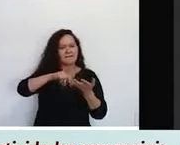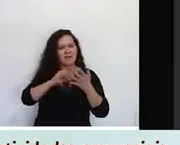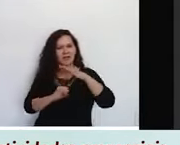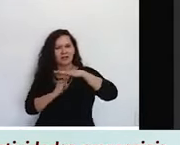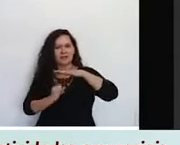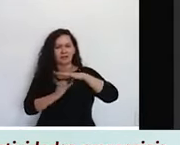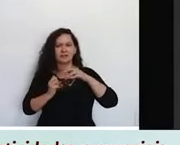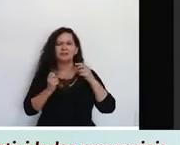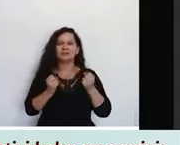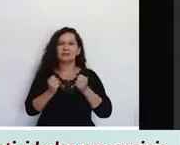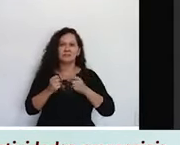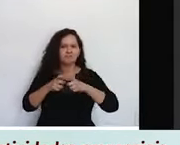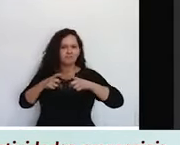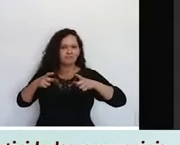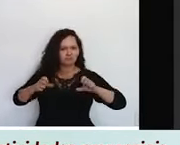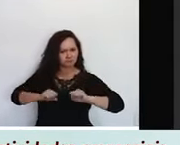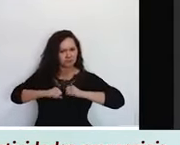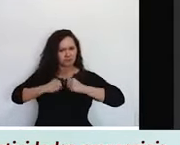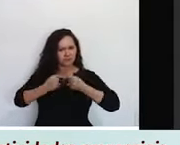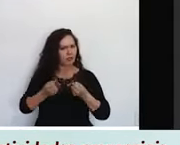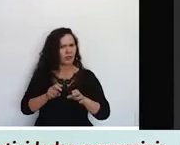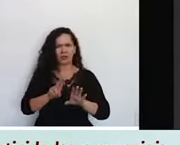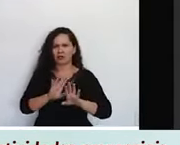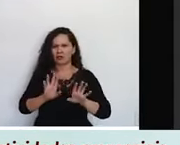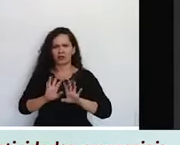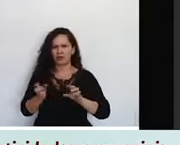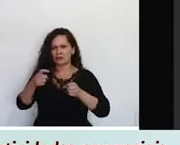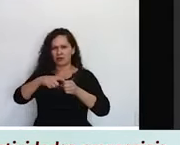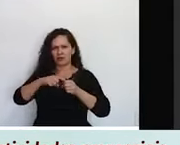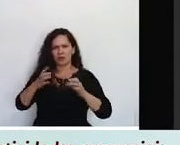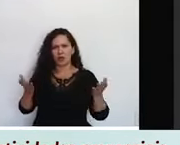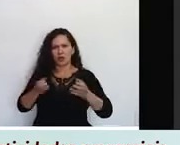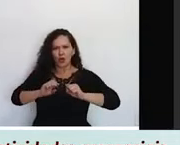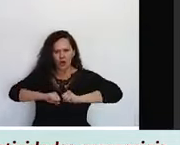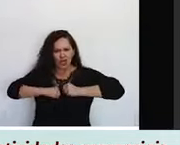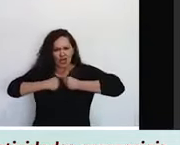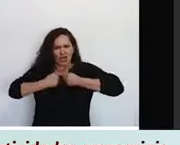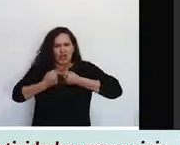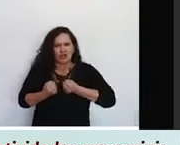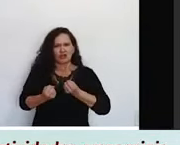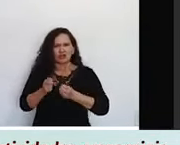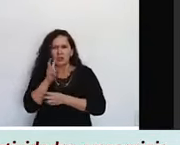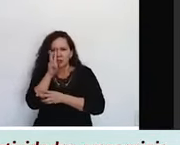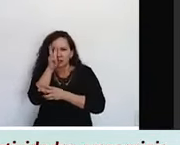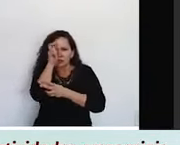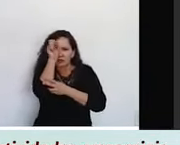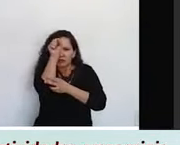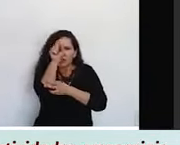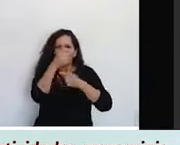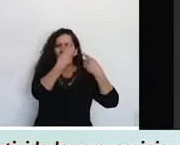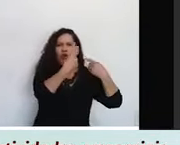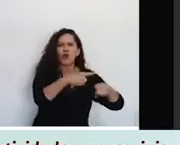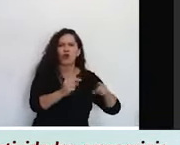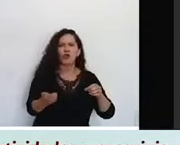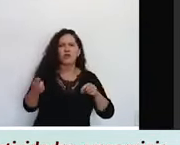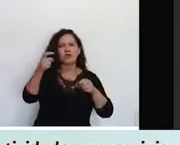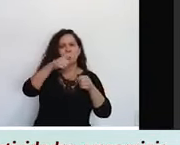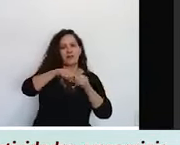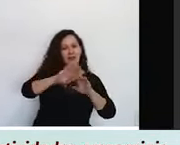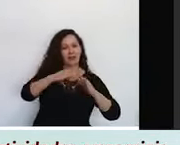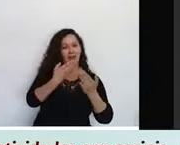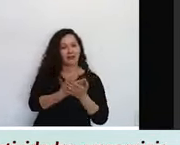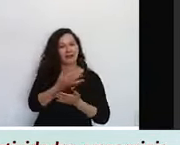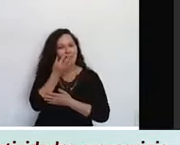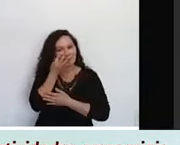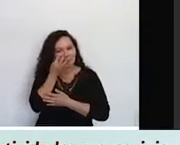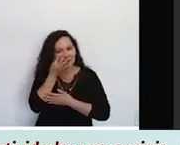muito grande. E estamos num momento de luta intensa contra a retomada das atividades presenciais nas escolas